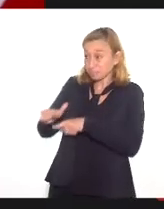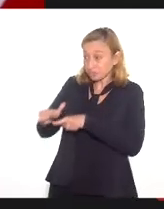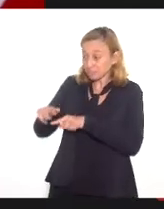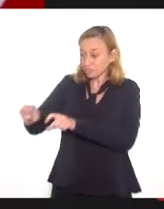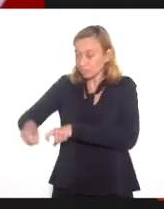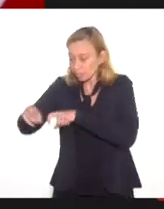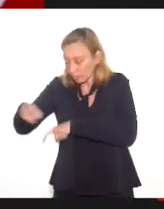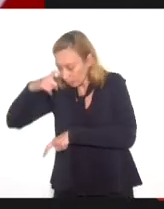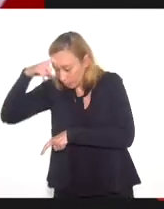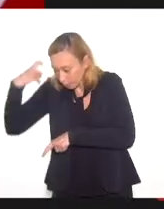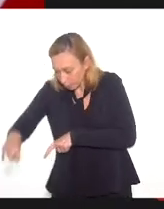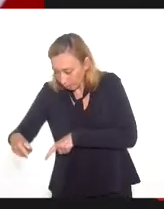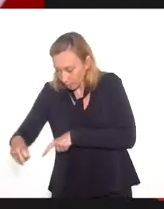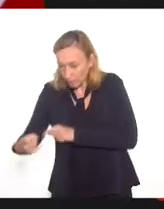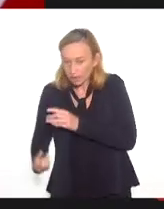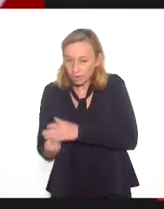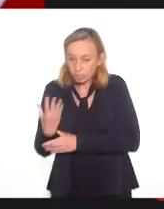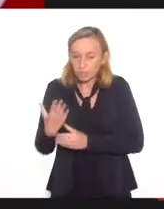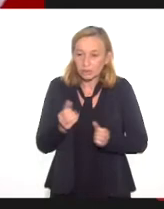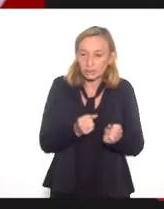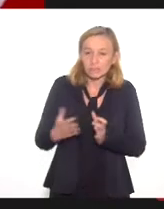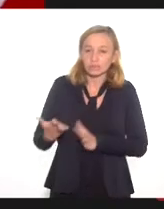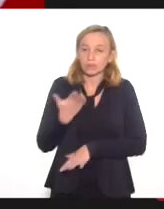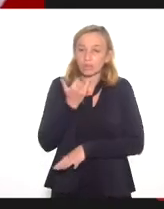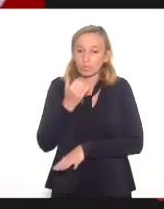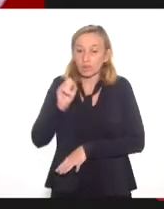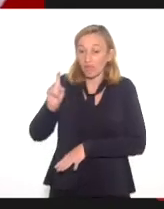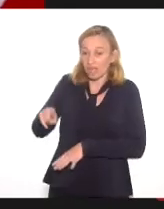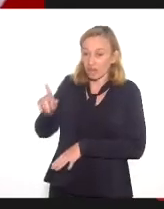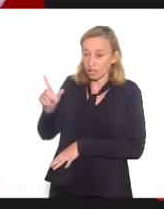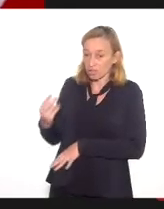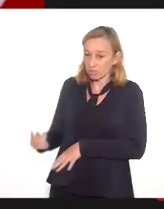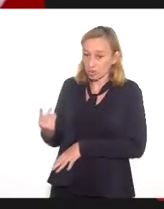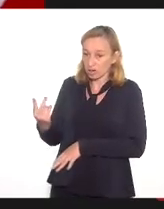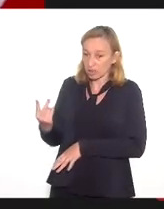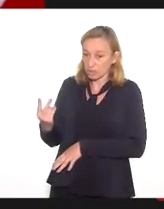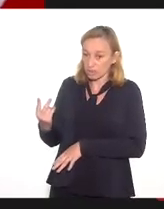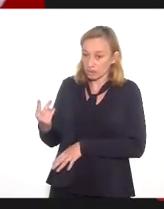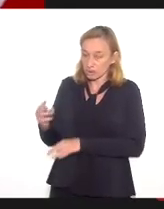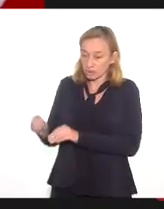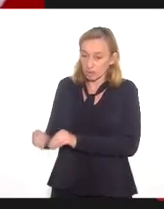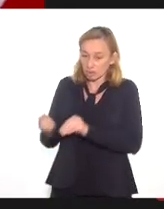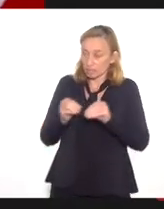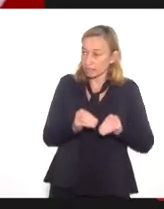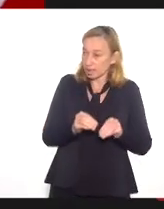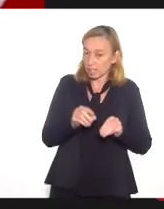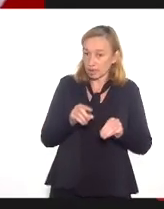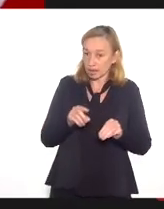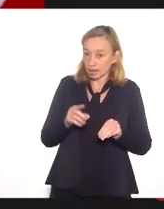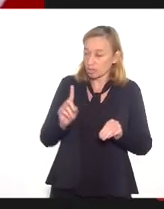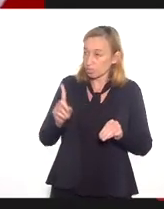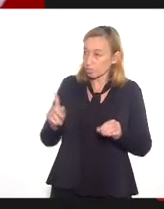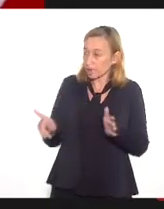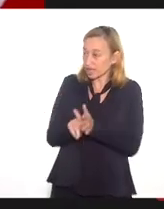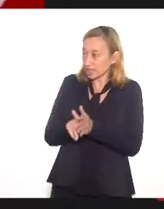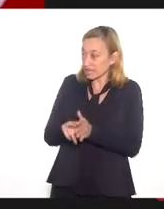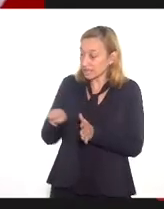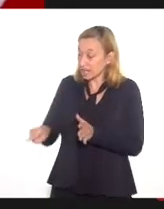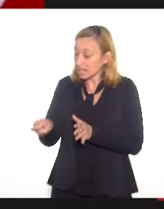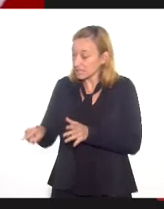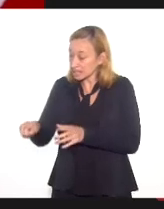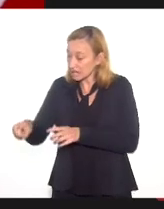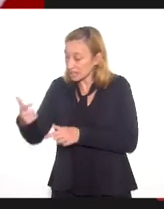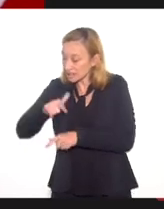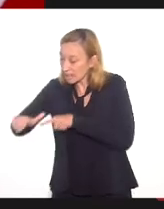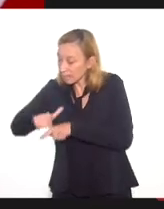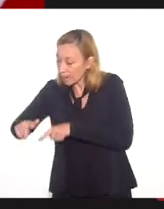desempenhado para a produção de um alimento esse valor ele vai para a mão de um atravessador ele não vai para a mão do trabalhador